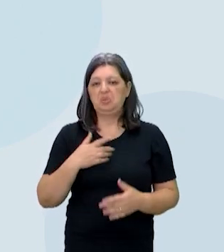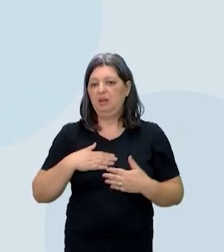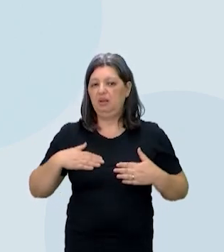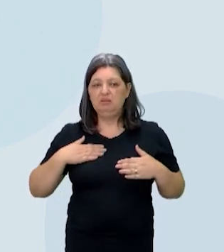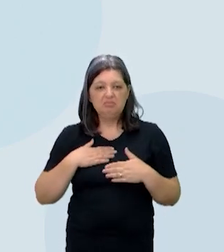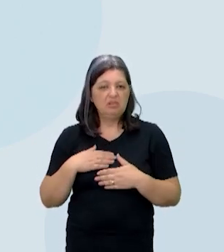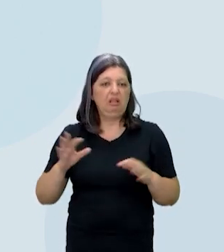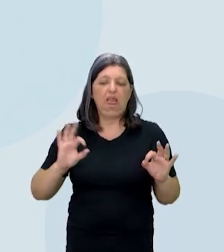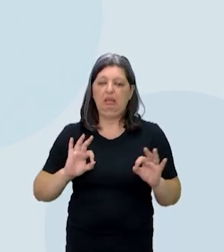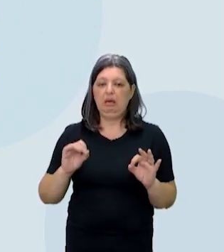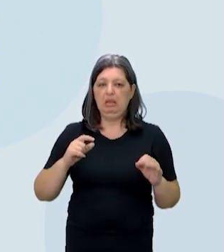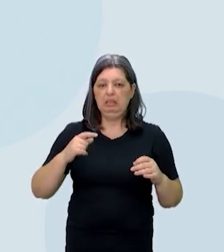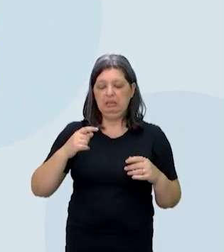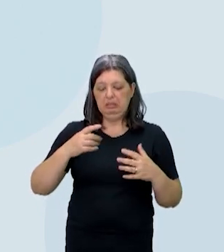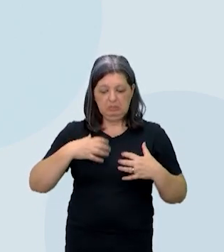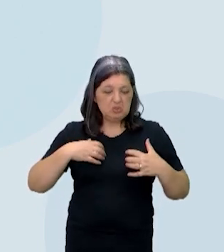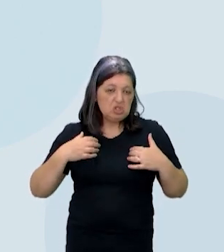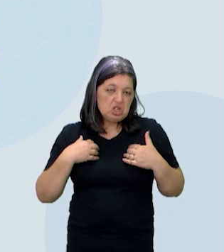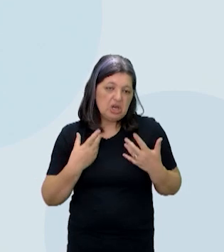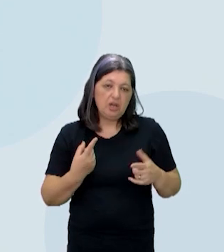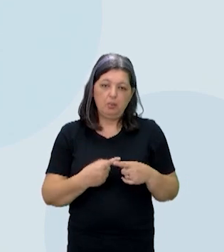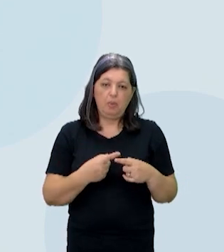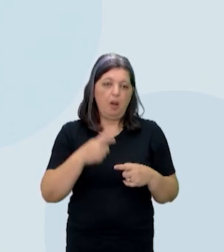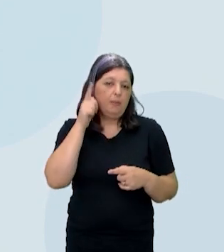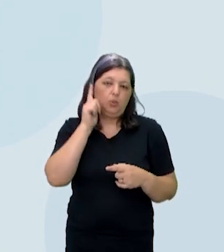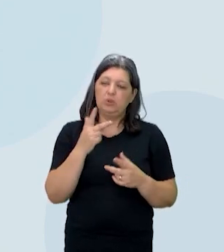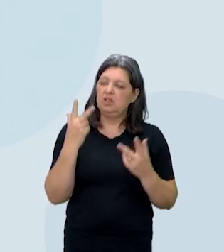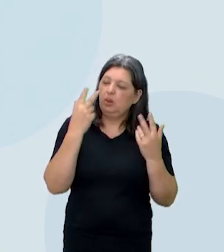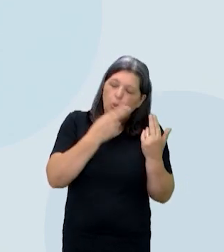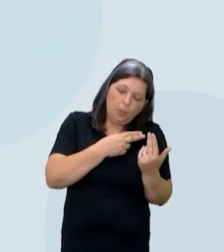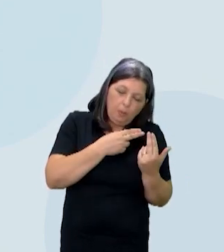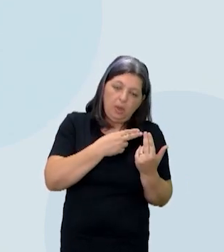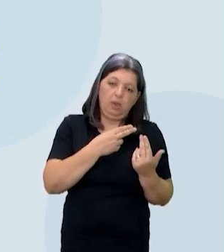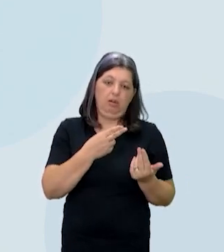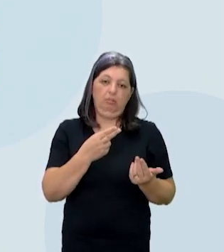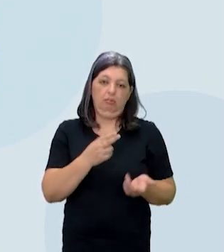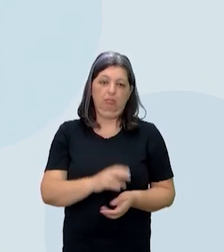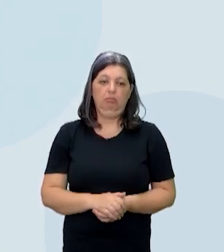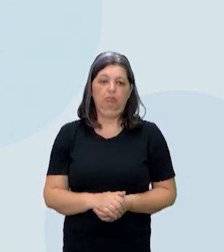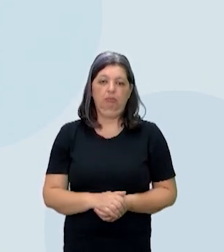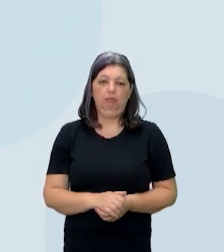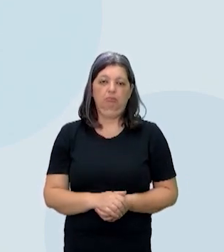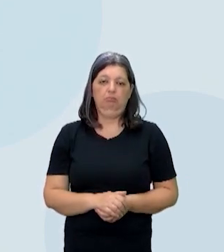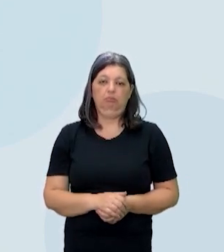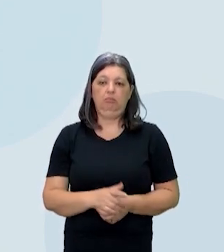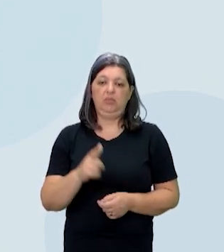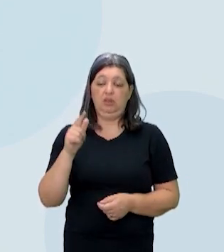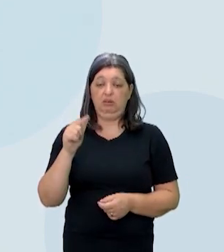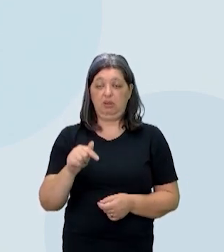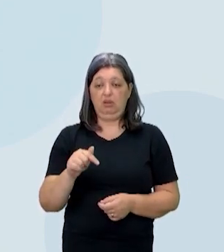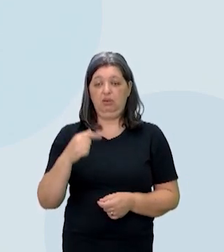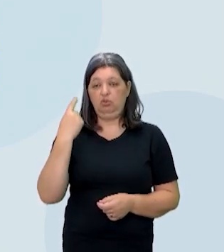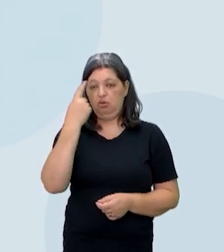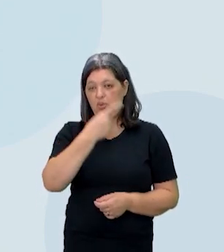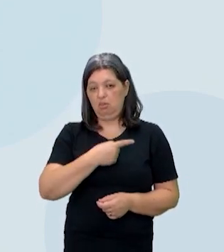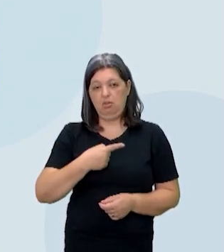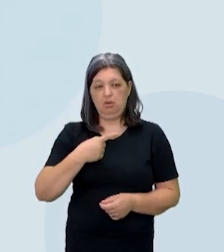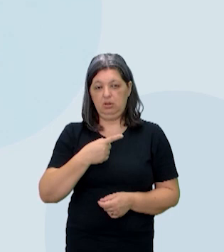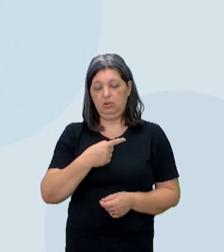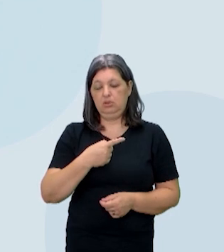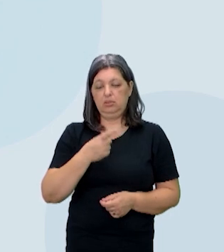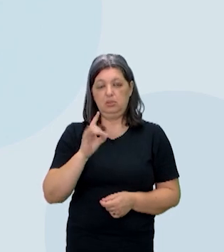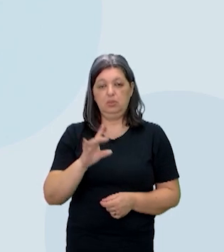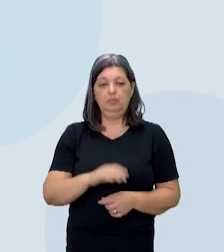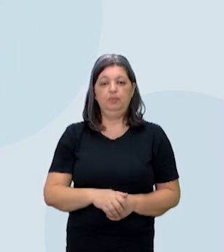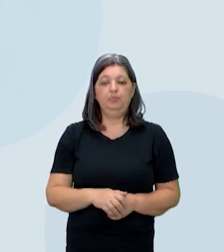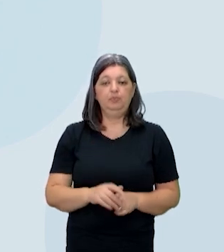Com aparência, por dormir 7 horas ou menos por noite. 40% das meninas, em azul de novo,